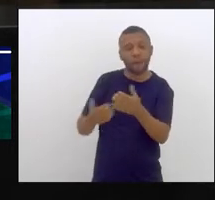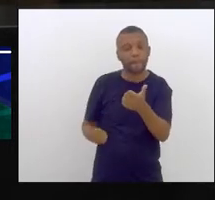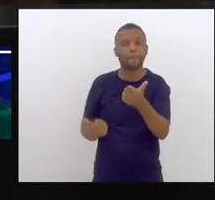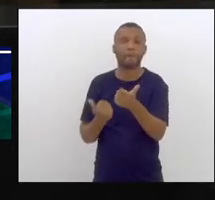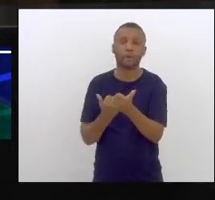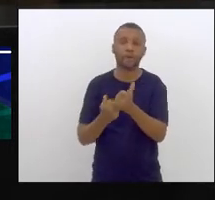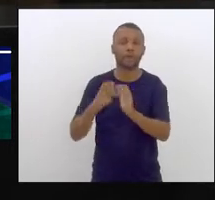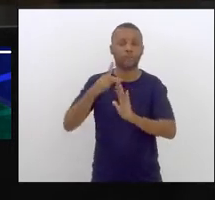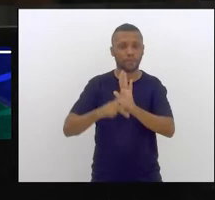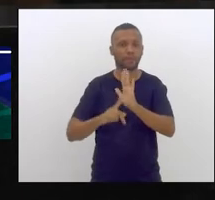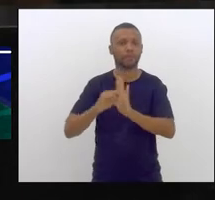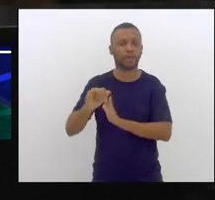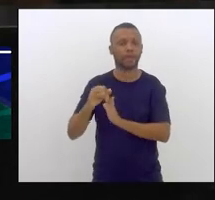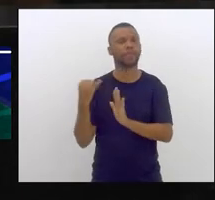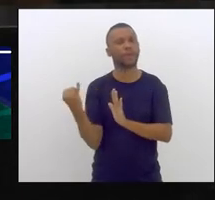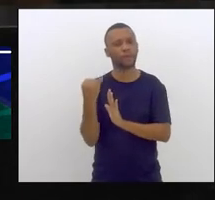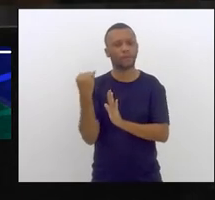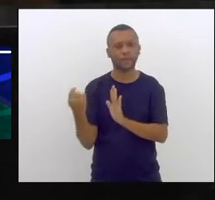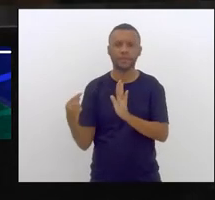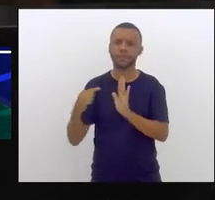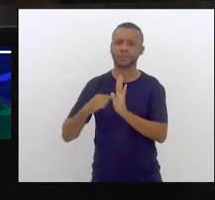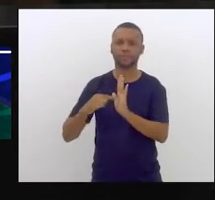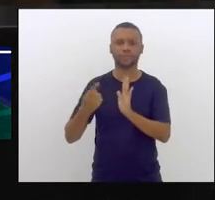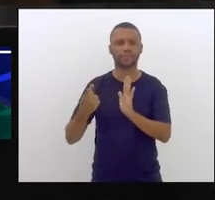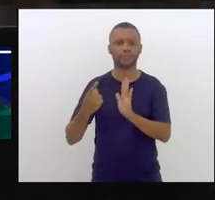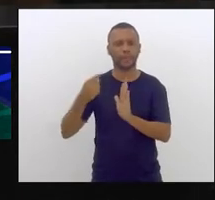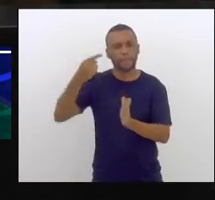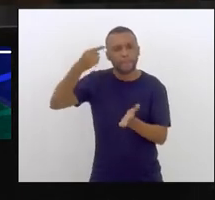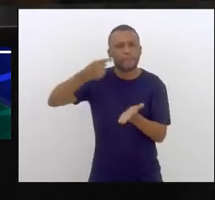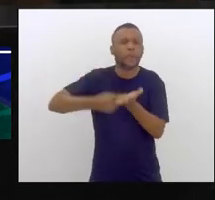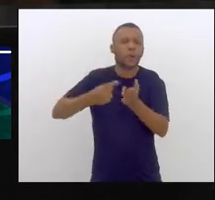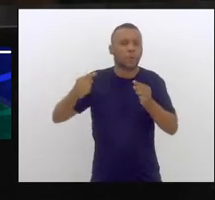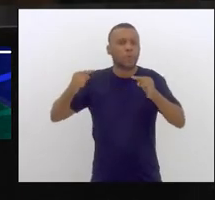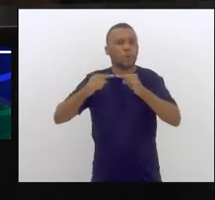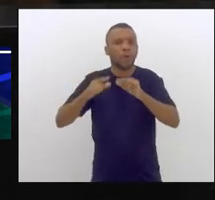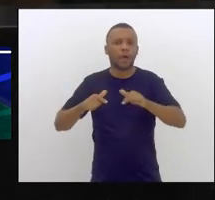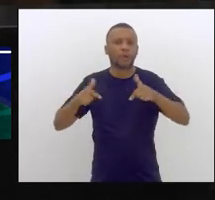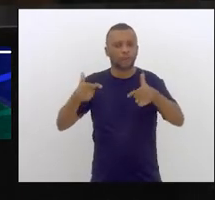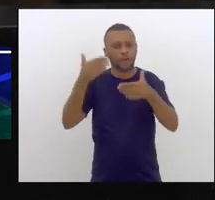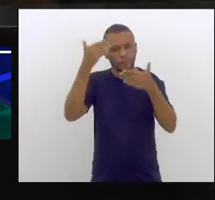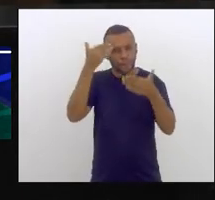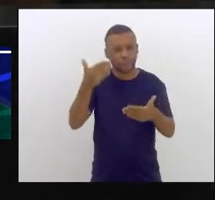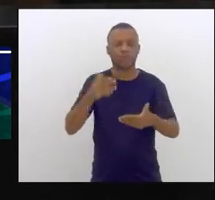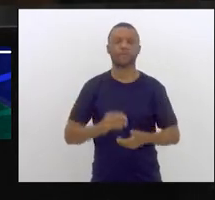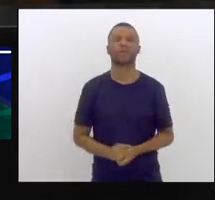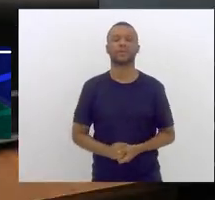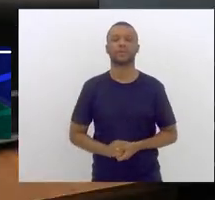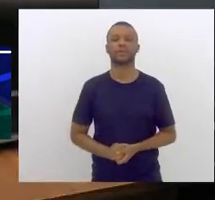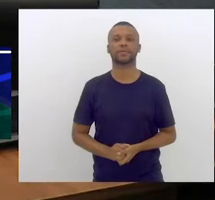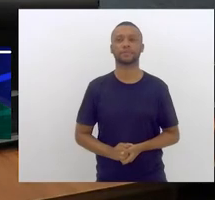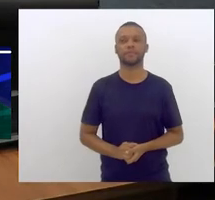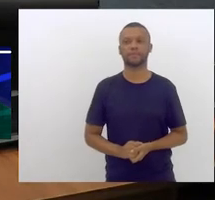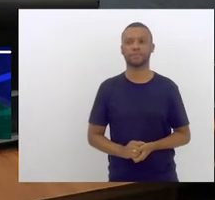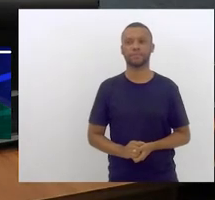favorável a essa importante e pertinente ação. Muito obrigada.